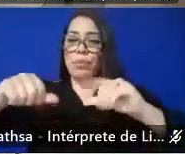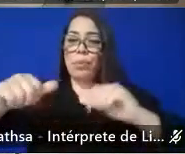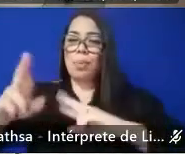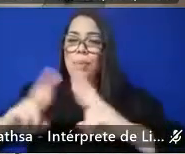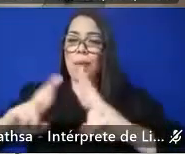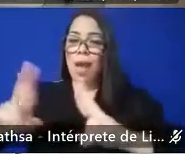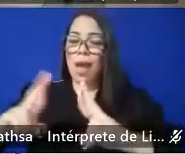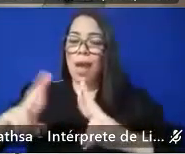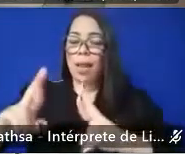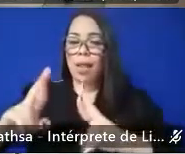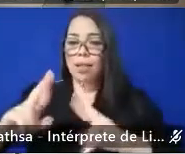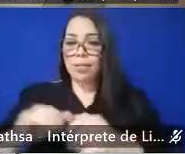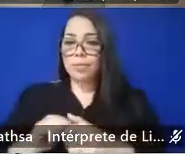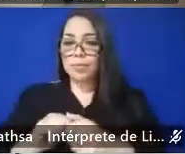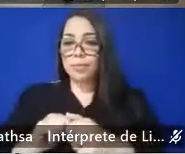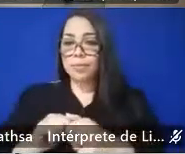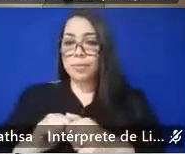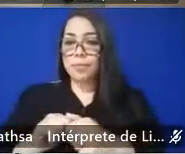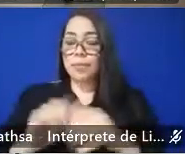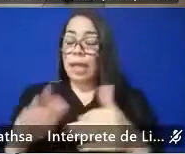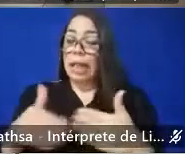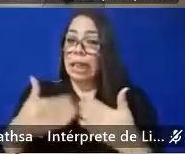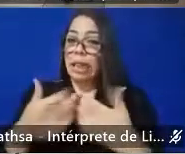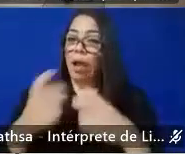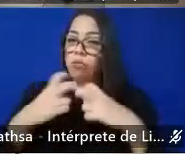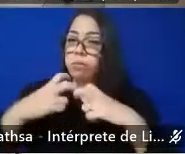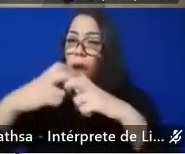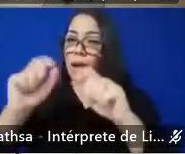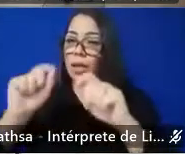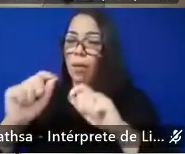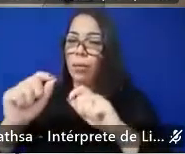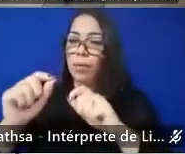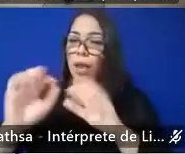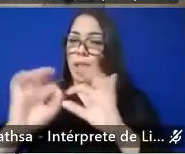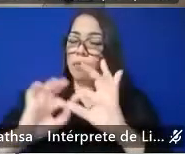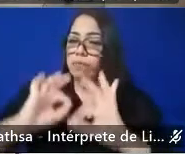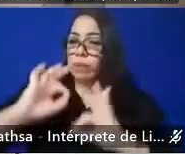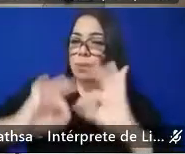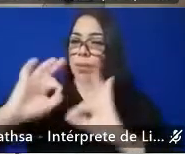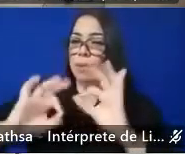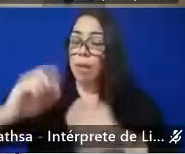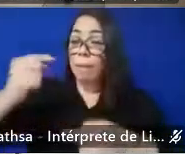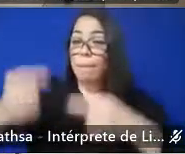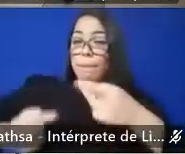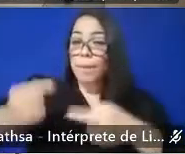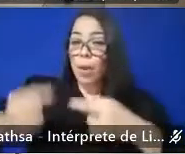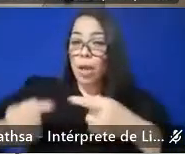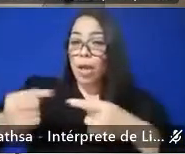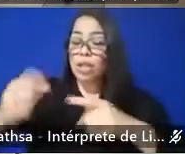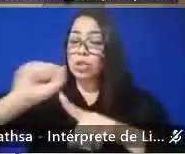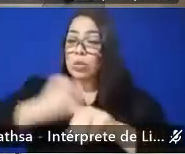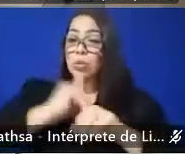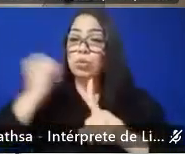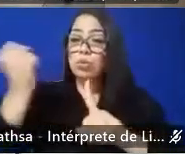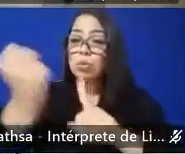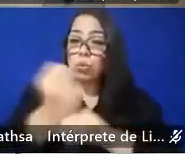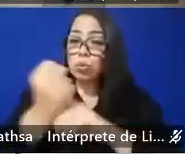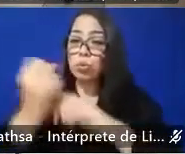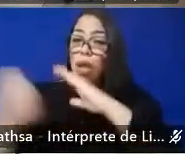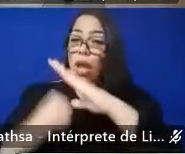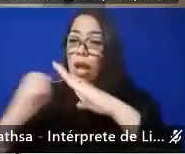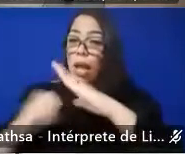urge Portanto o realinhamento das condições políticas sociais empresariais e escolares